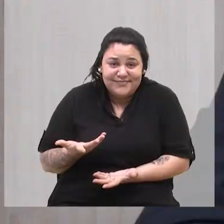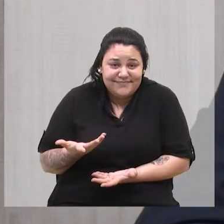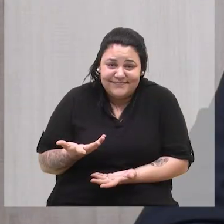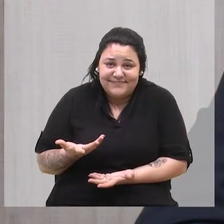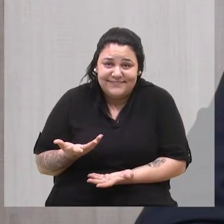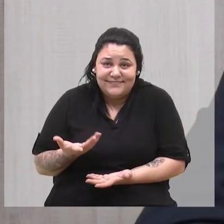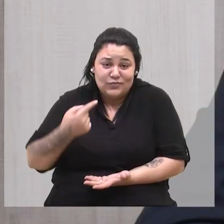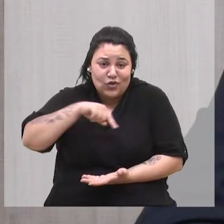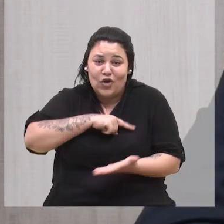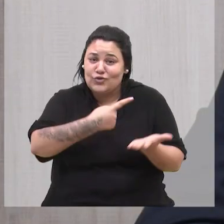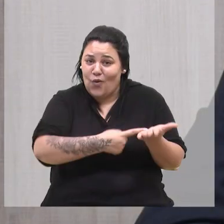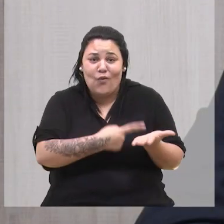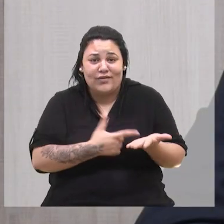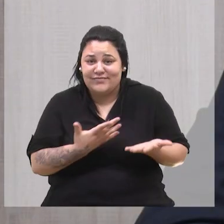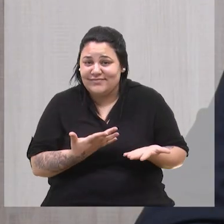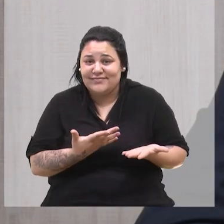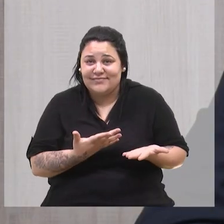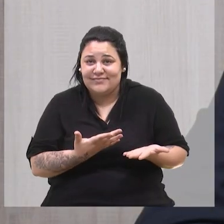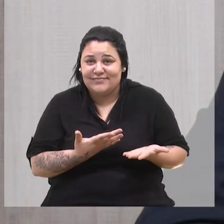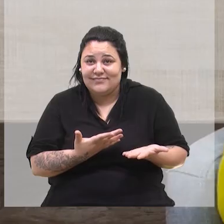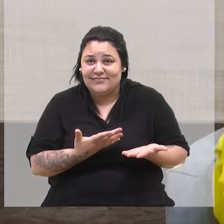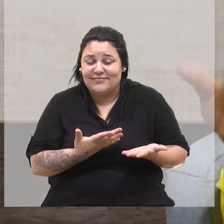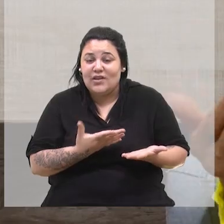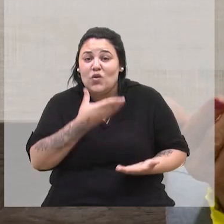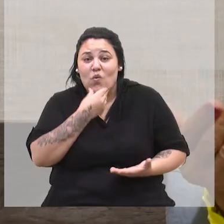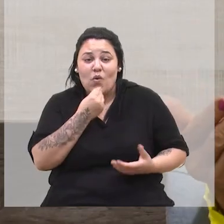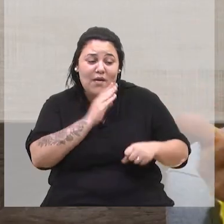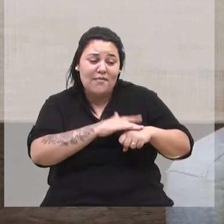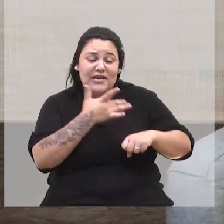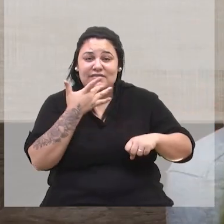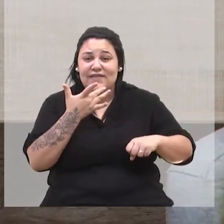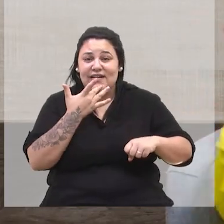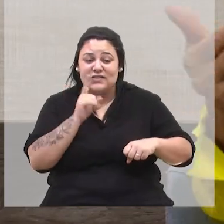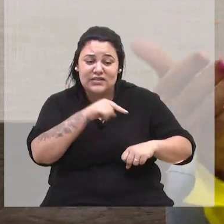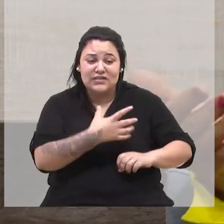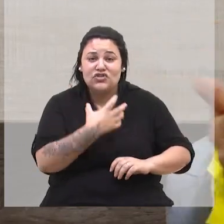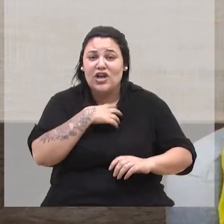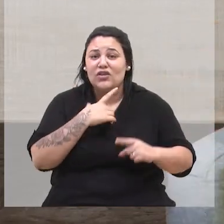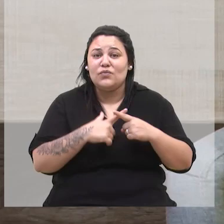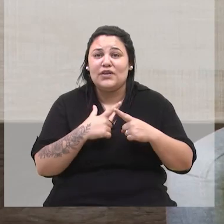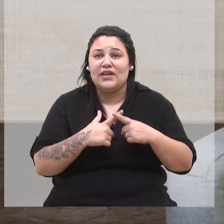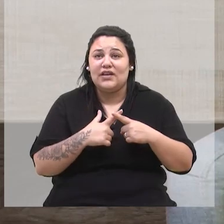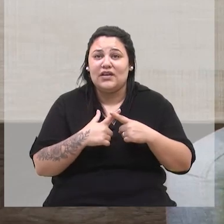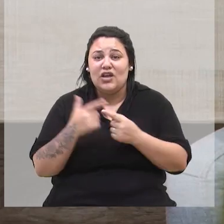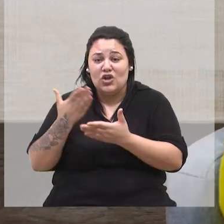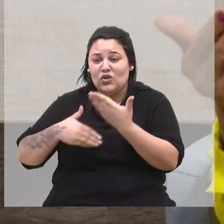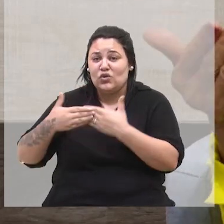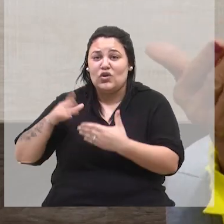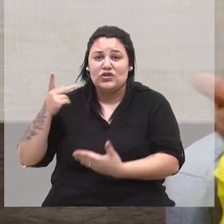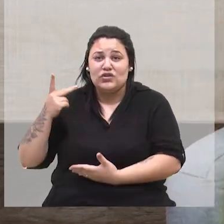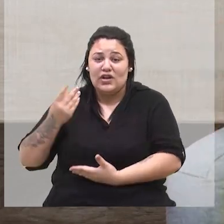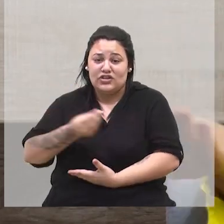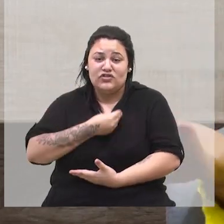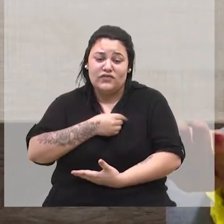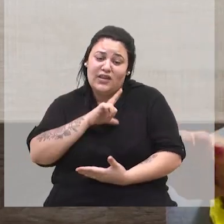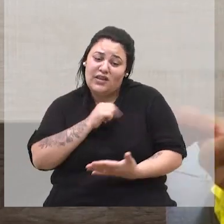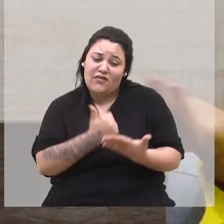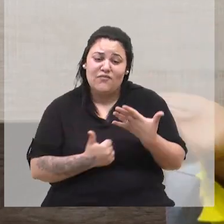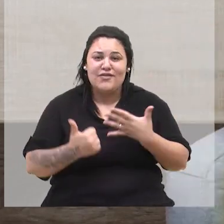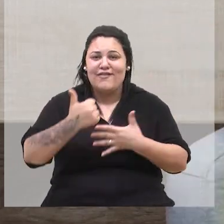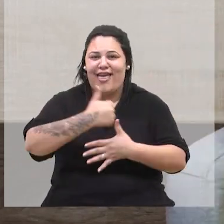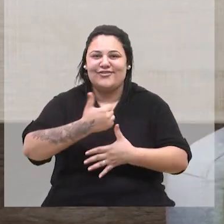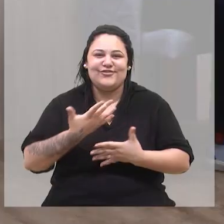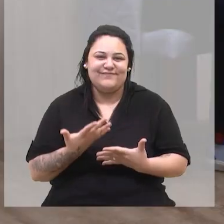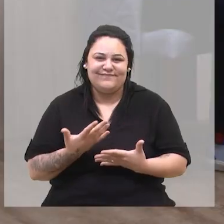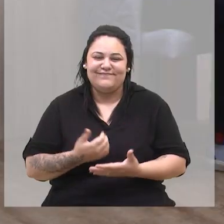submissão, e os homens é mais cômodo para eles serem assim, porque toda a sua história de vida lhes deu esse privilégio